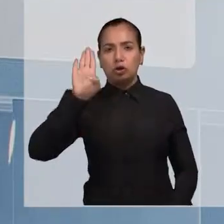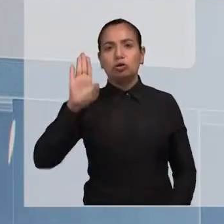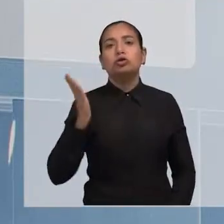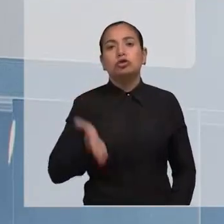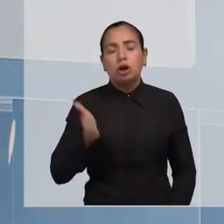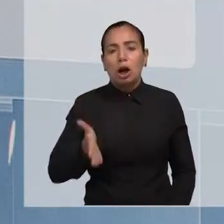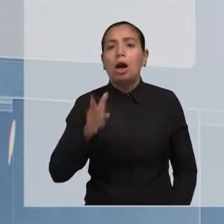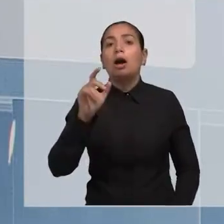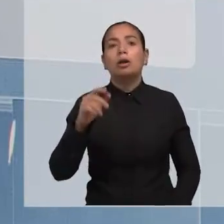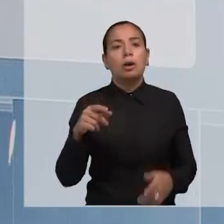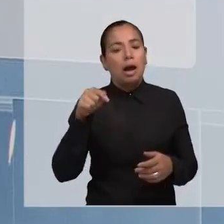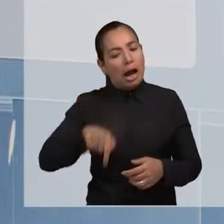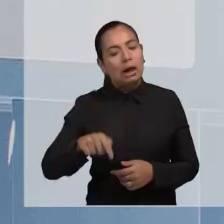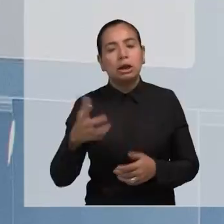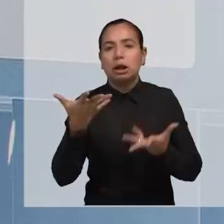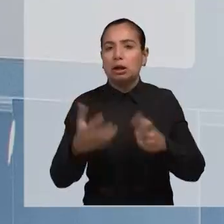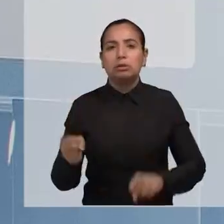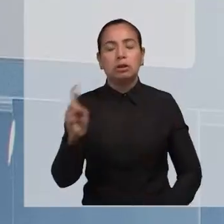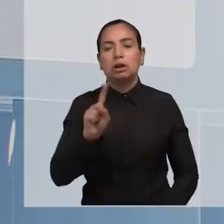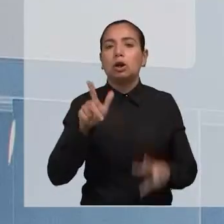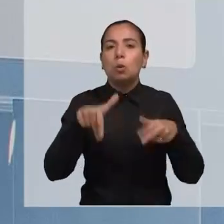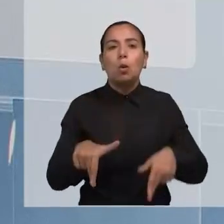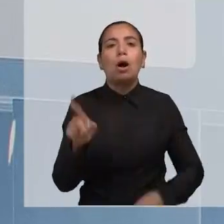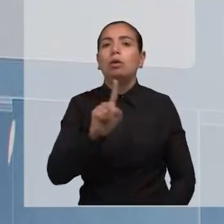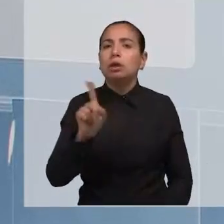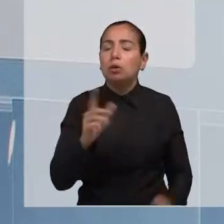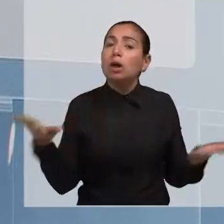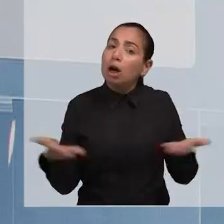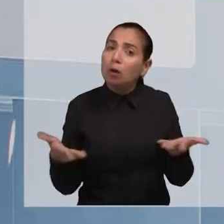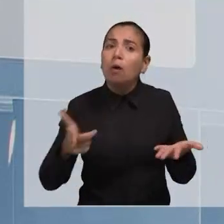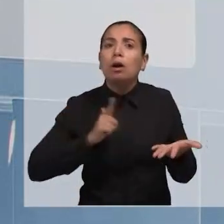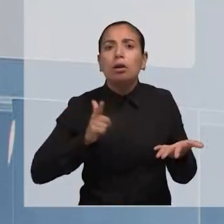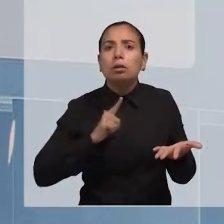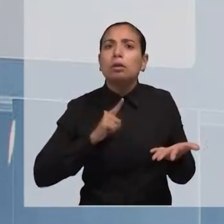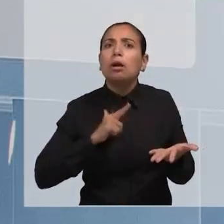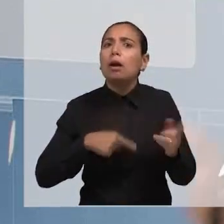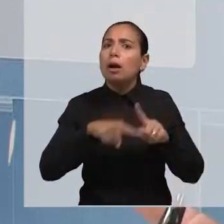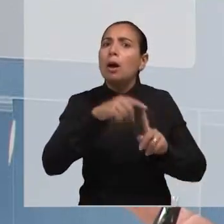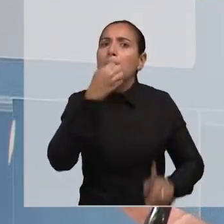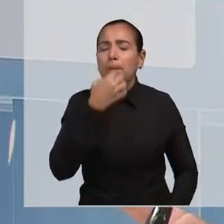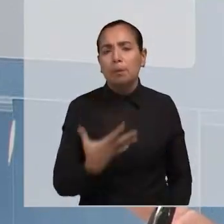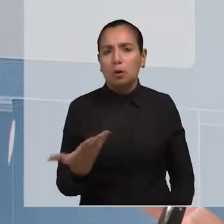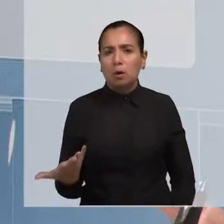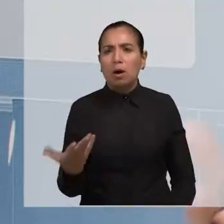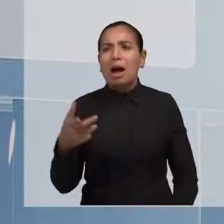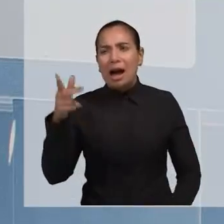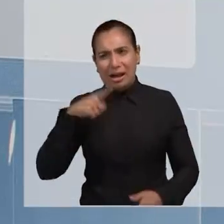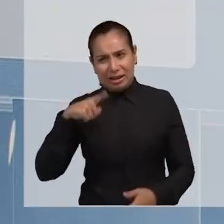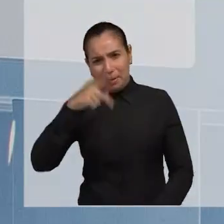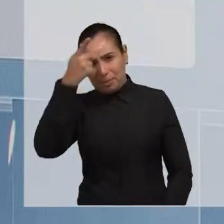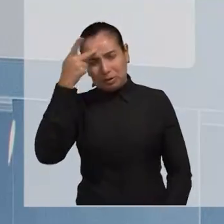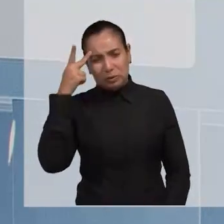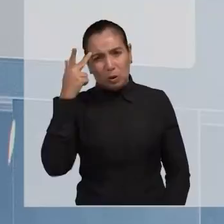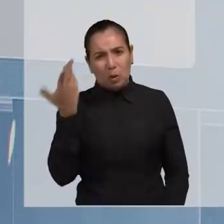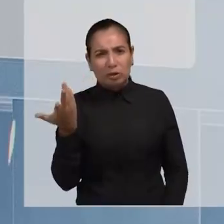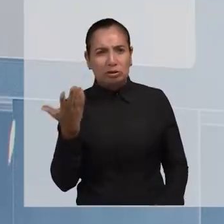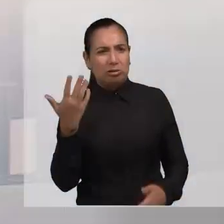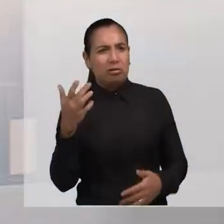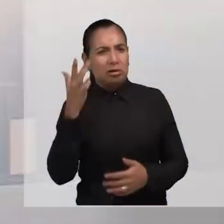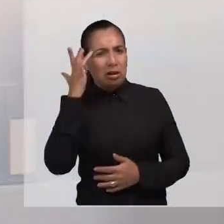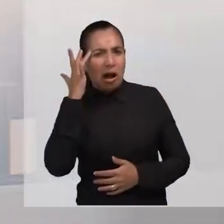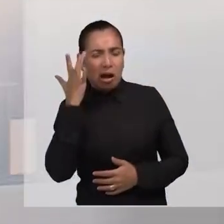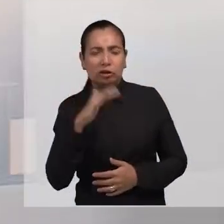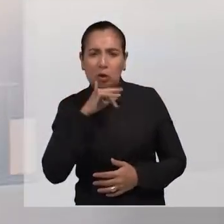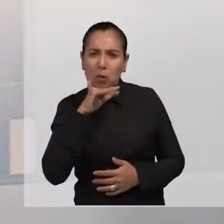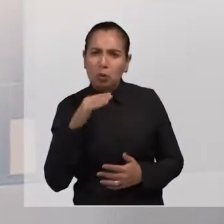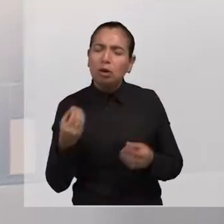vários outros países que tem eleição esse ano. E agora tomou uma providência correta, aí tem gente achando ruim. Aí você não entende, irmão. Né? Agora é interessante.